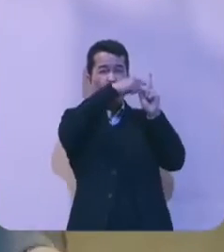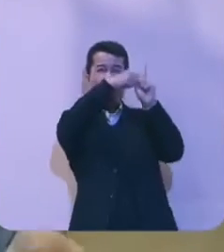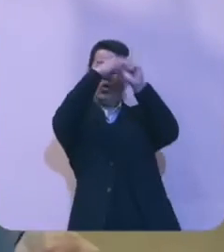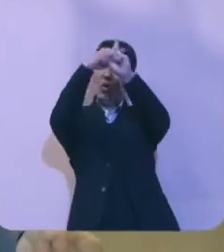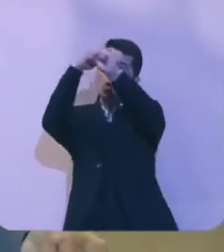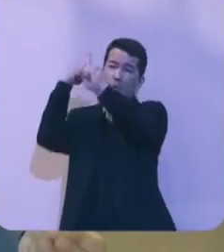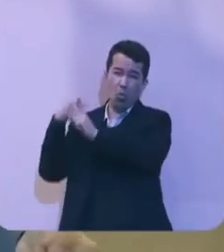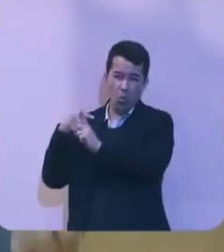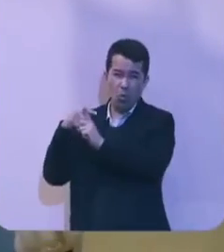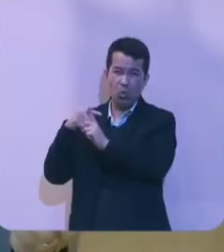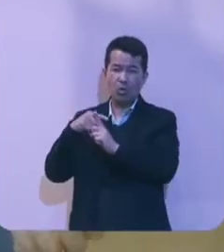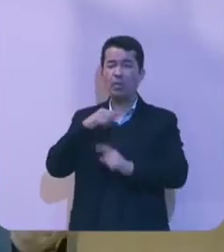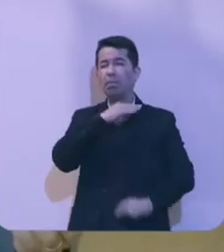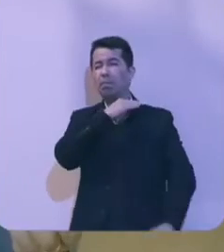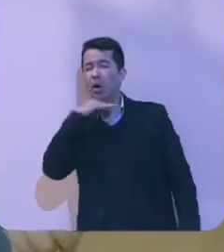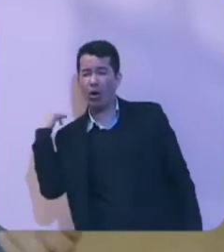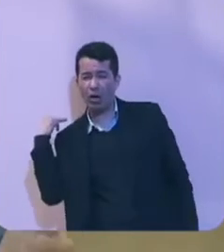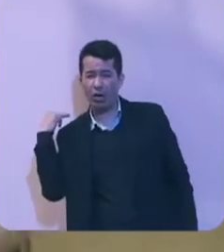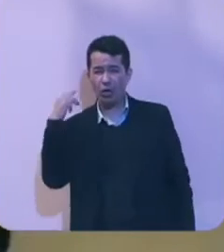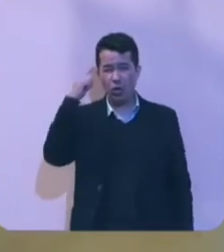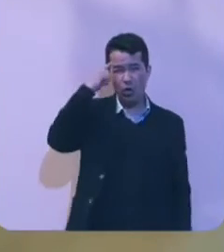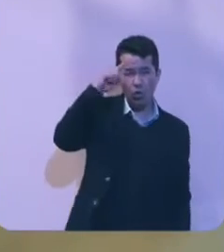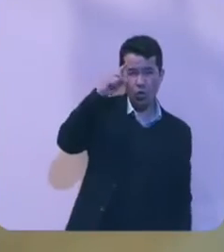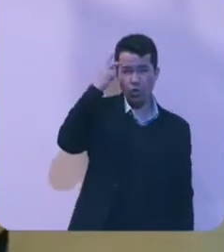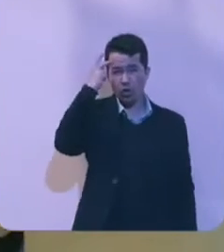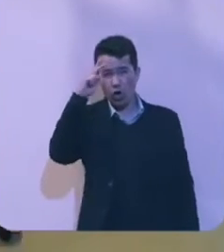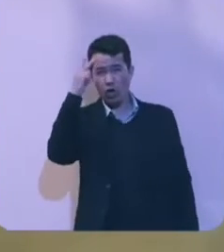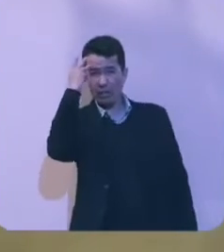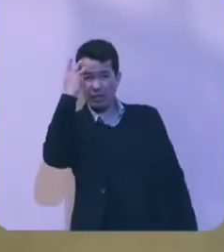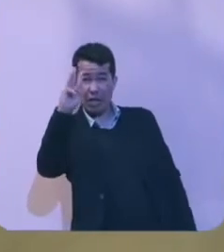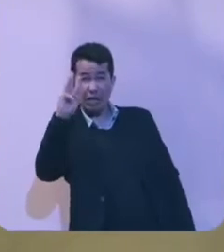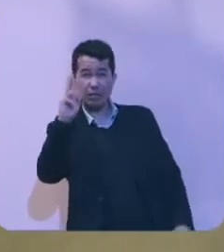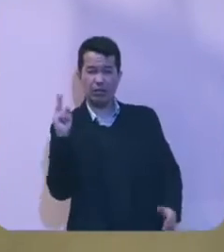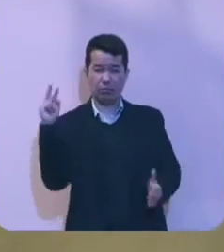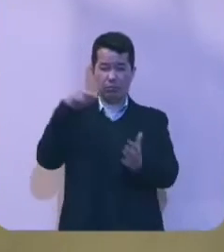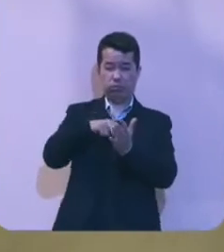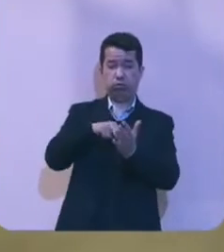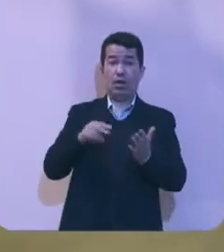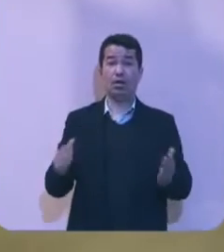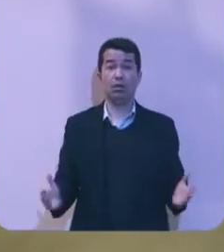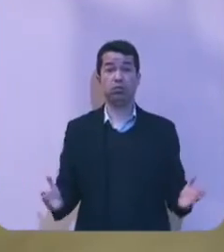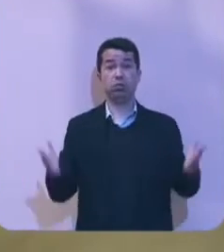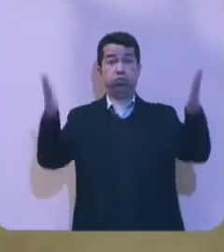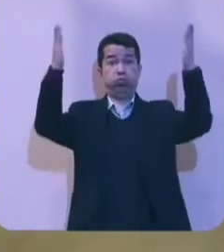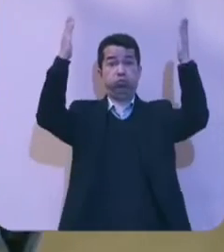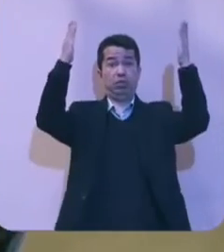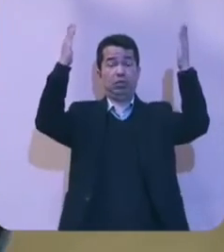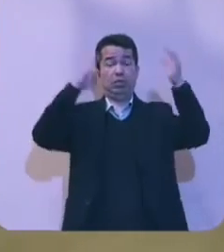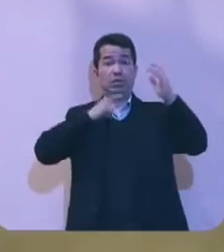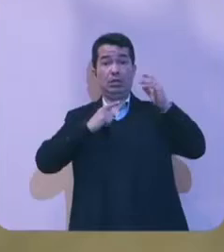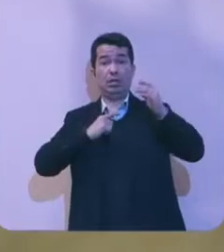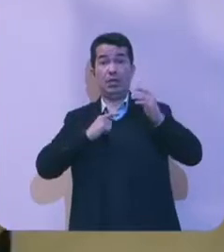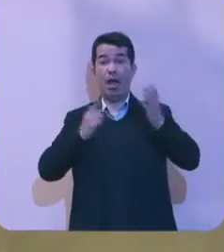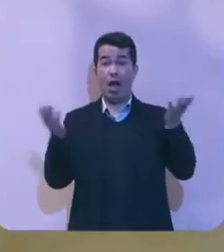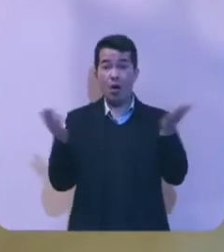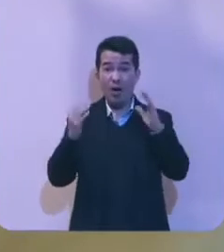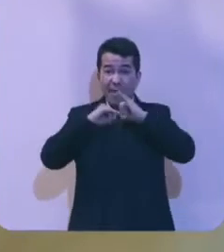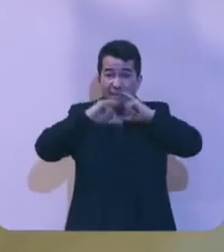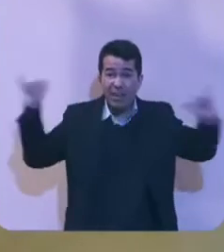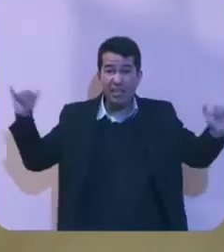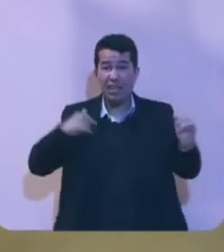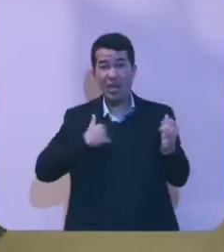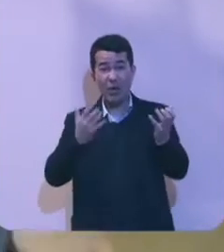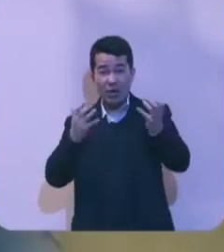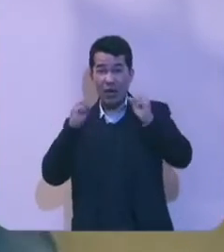morte e do inferno a nosso favor. E agora Ele diz, eu quero ser a sua bênção, o seu